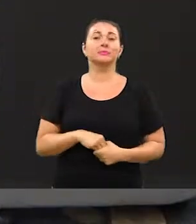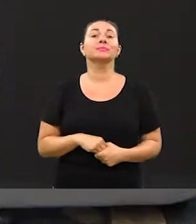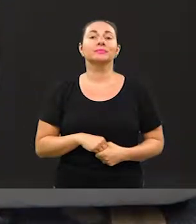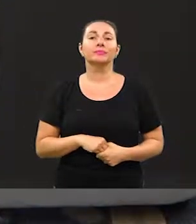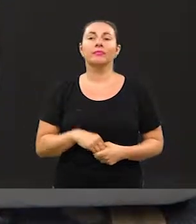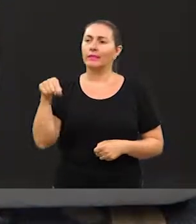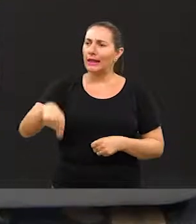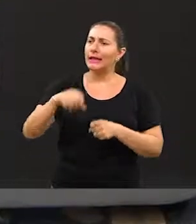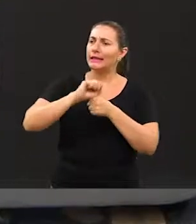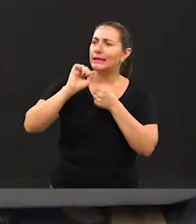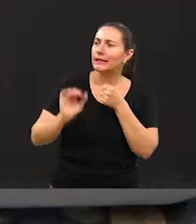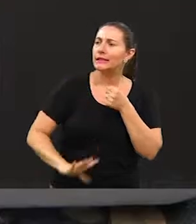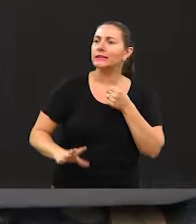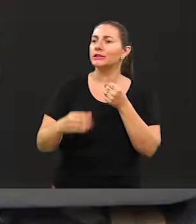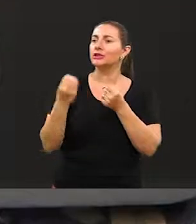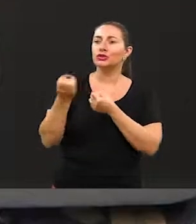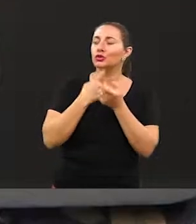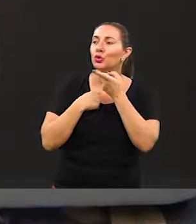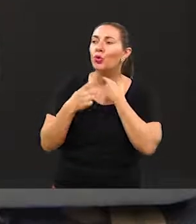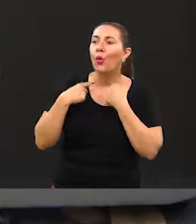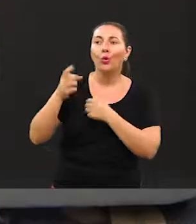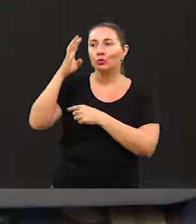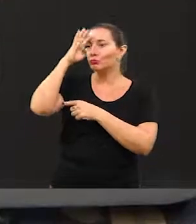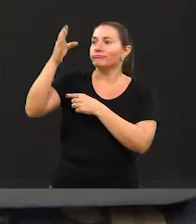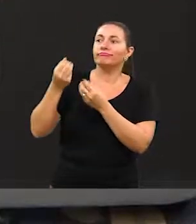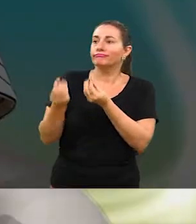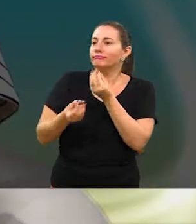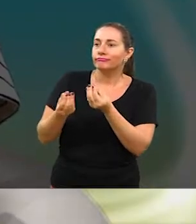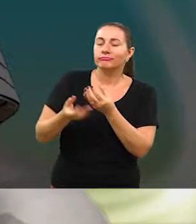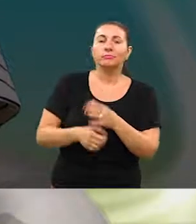E aqui em Erestim, qual você diria que o que mais a galera gosta?